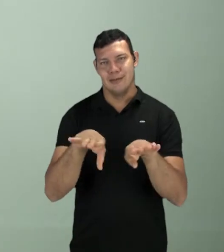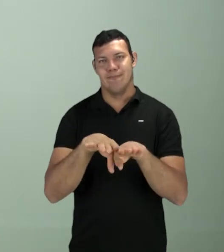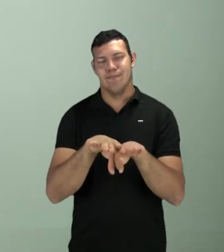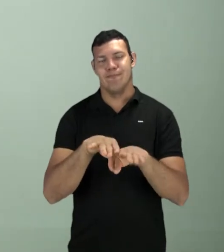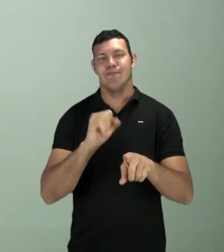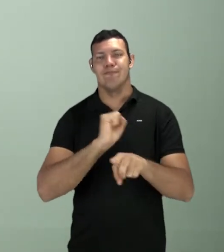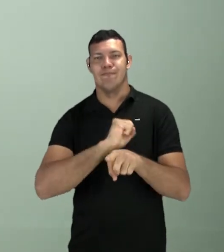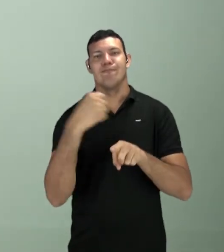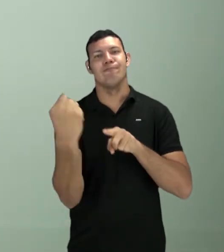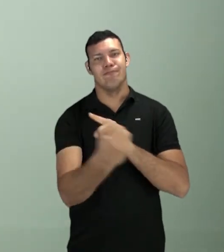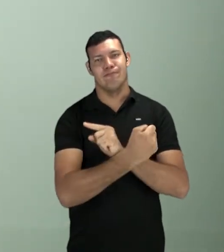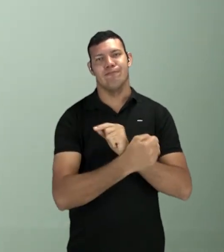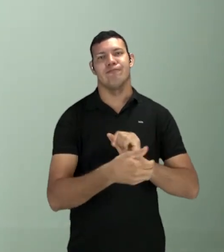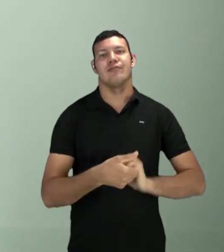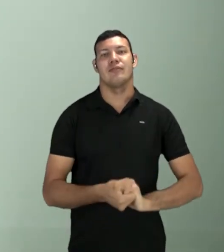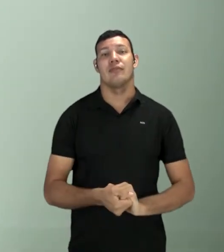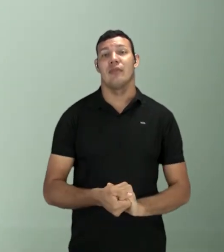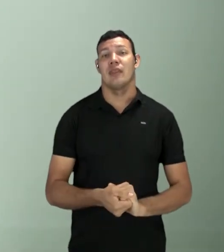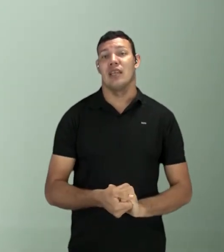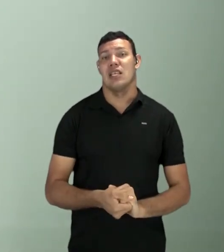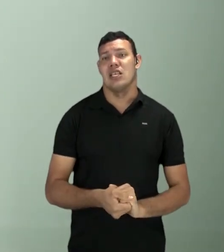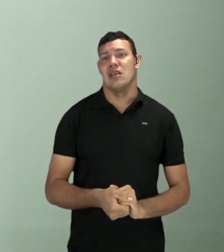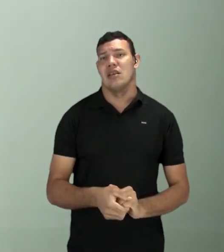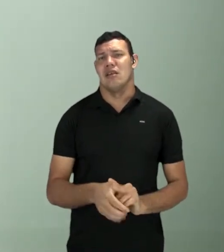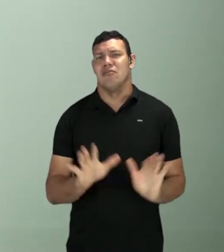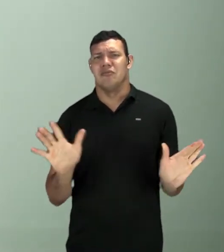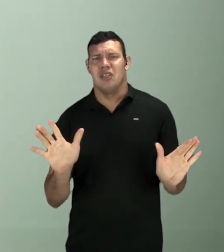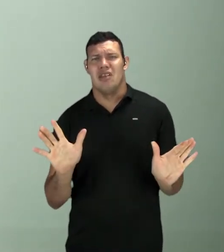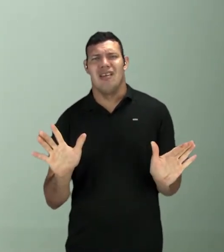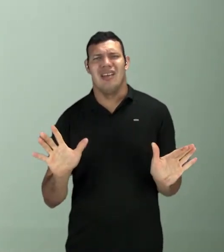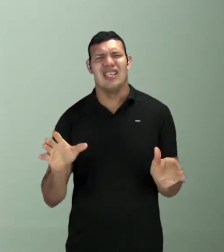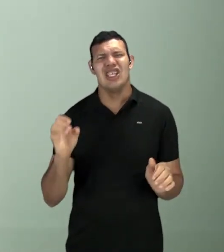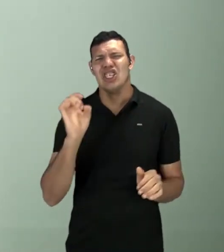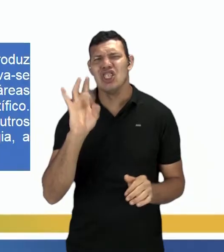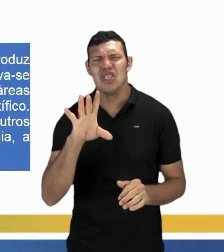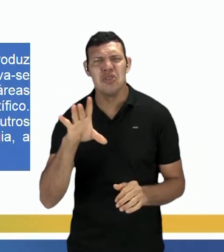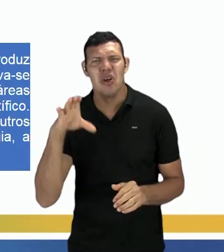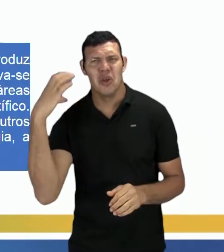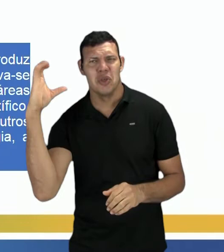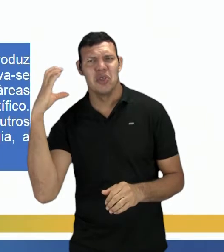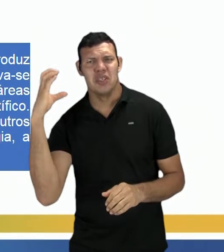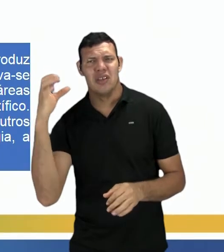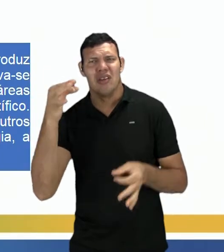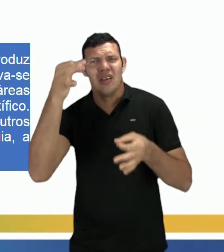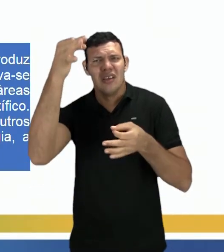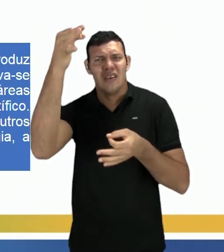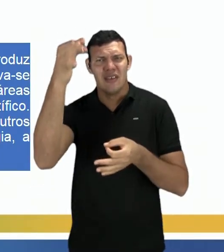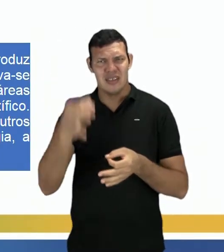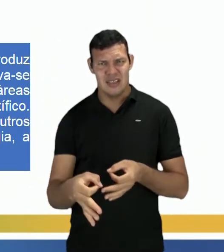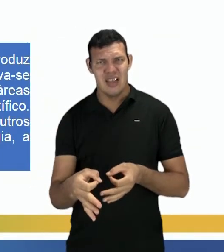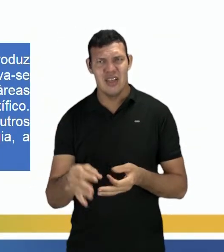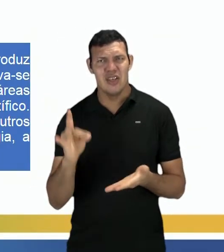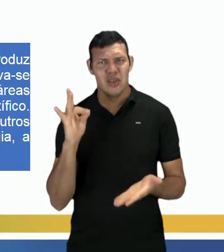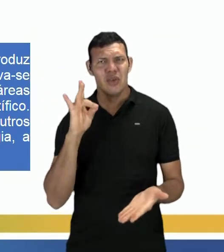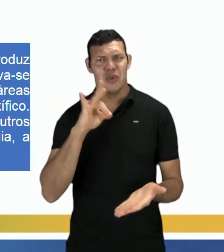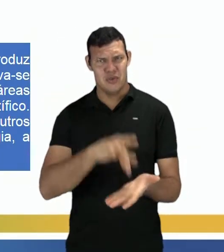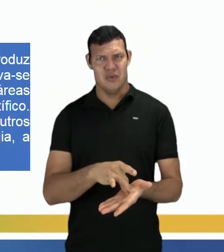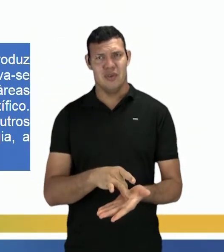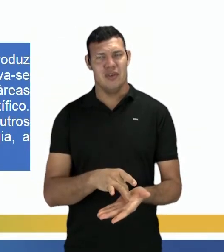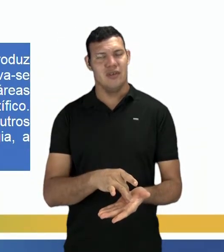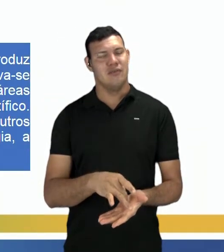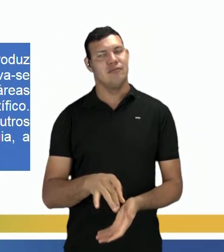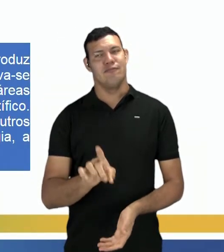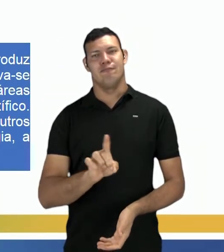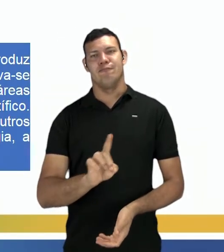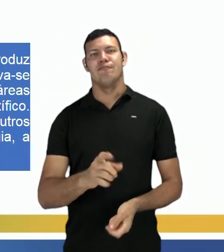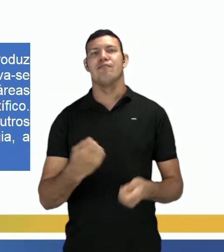sociais. Se apenas a ciência produz conhecimentos verdadeiros, torna-se necessário dar também a outras áreas do